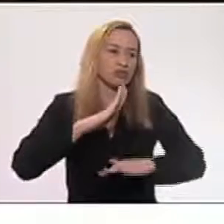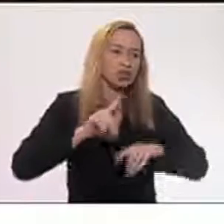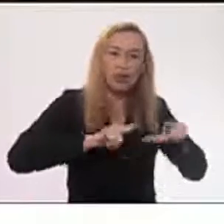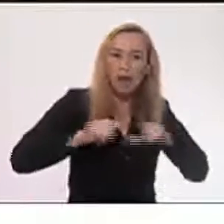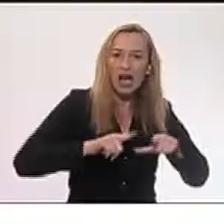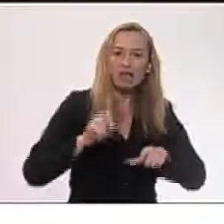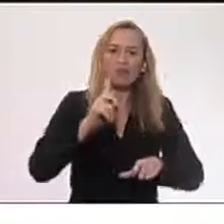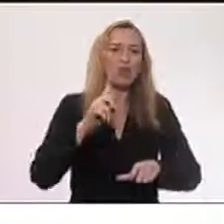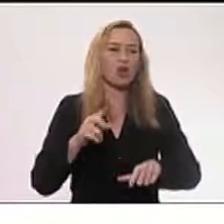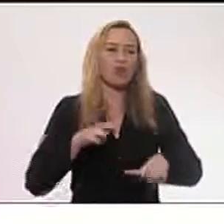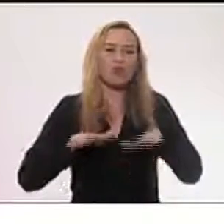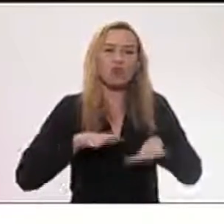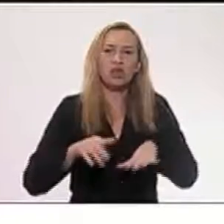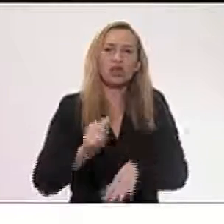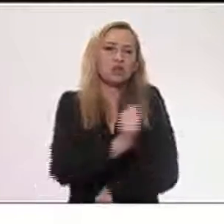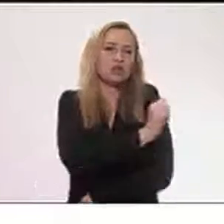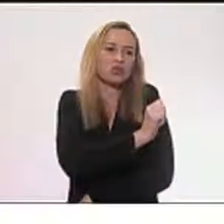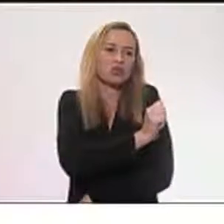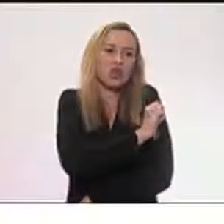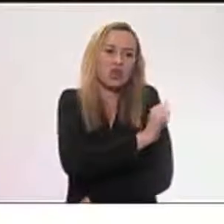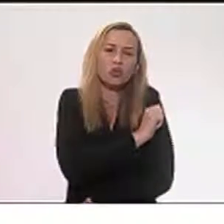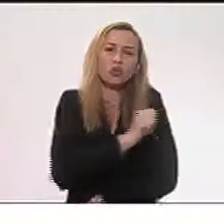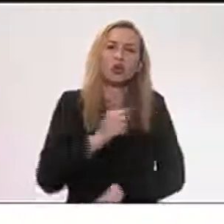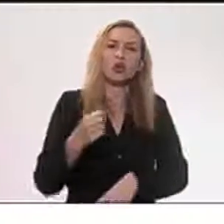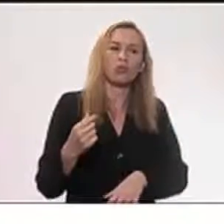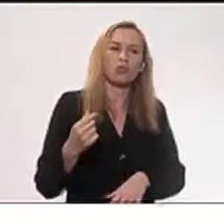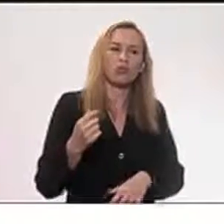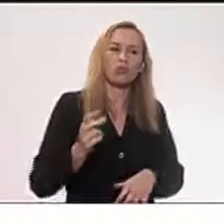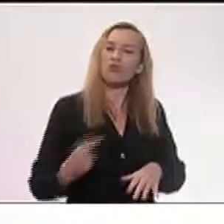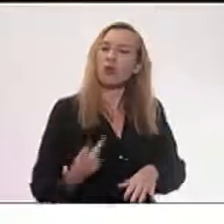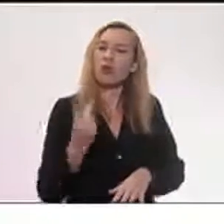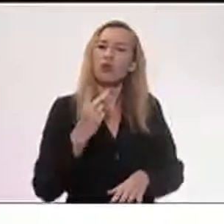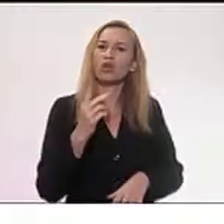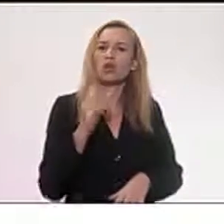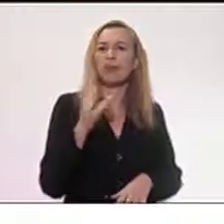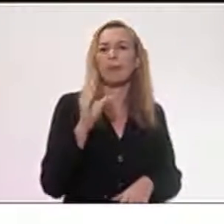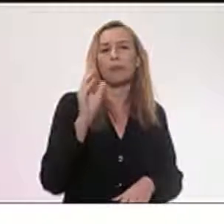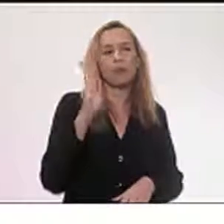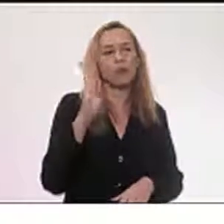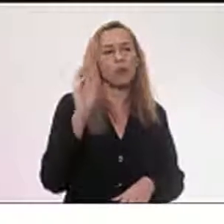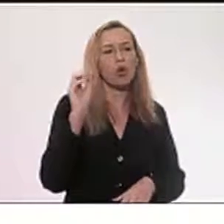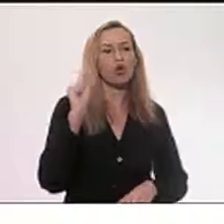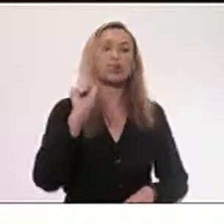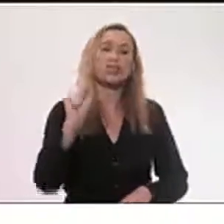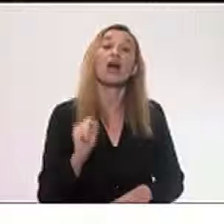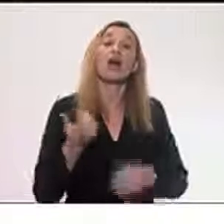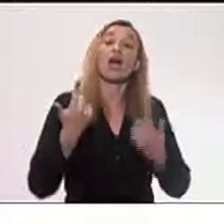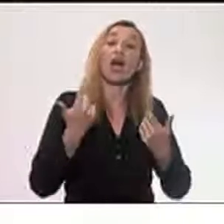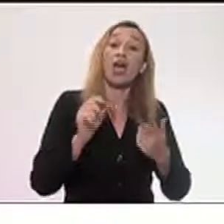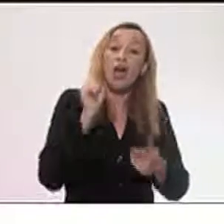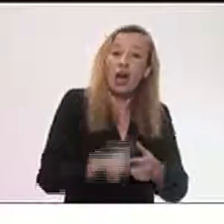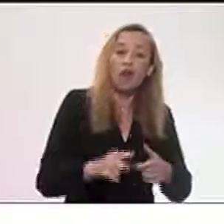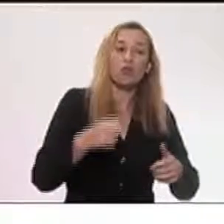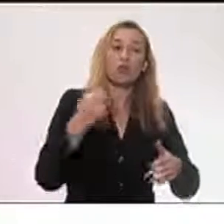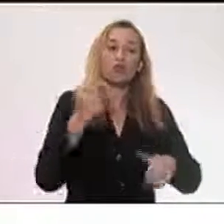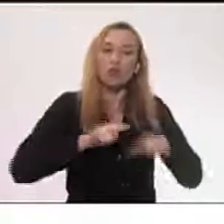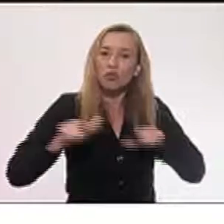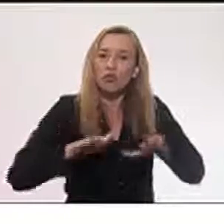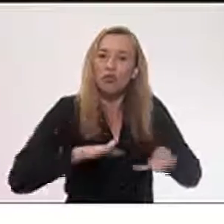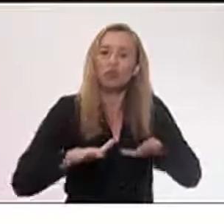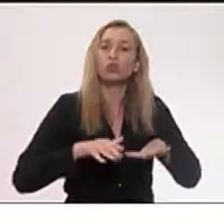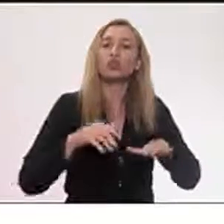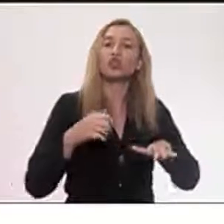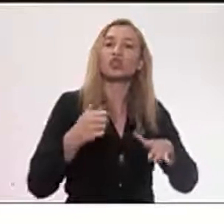de estudantes pelo aumento do valor de suas bolsas, é muito mais complexo e profundo que isso. É um movimento de luta pelo direito